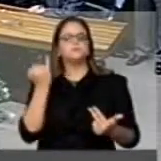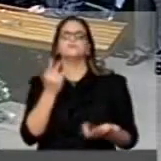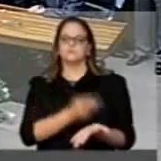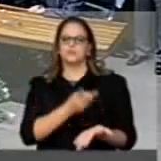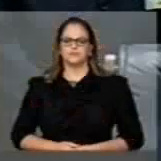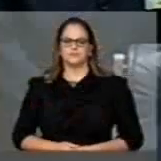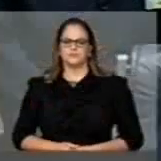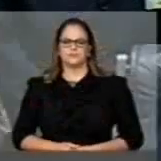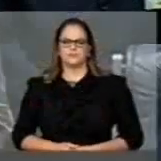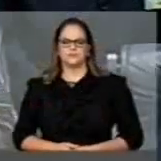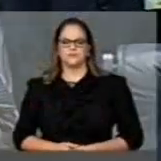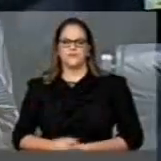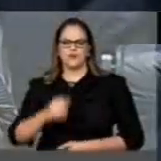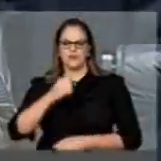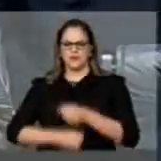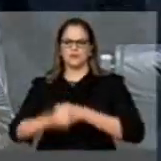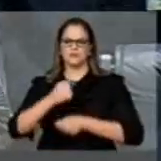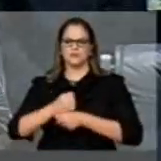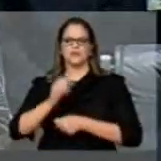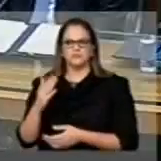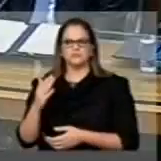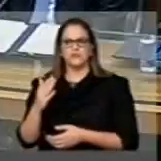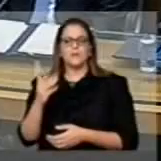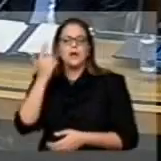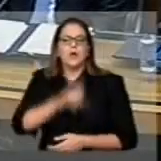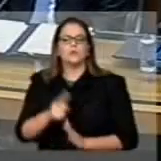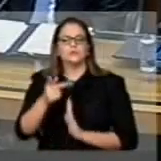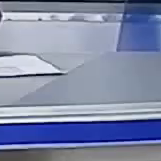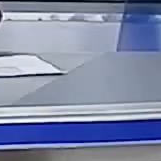leu a mensagem do Poder Executivo na reabertura dos trabalhos do congresso